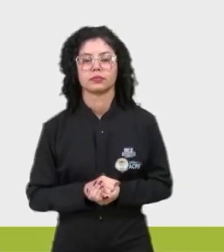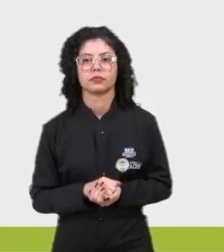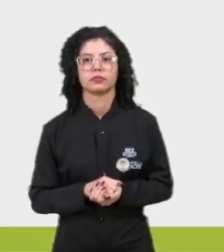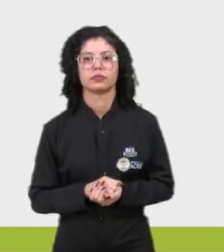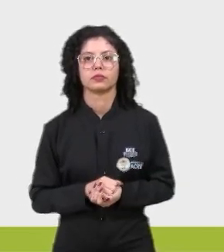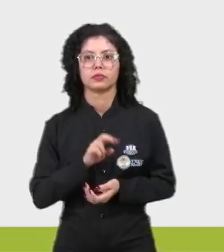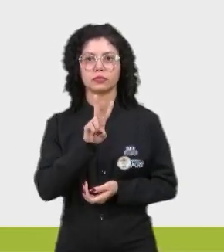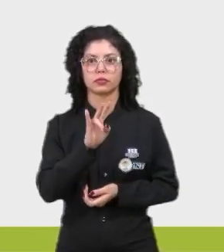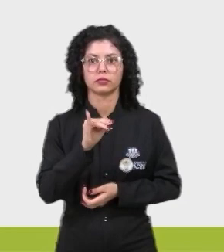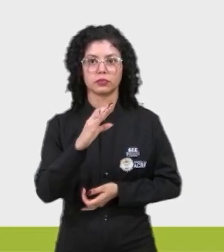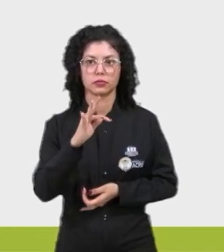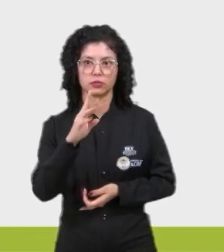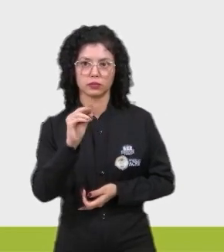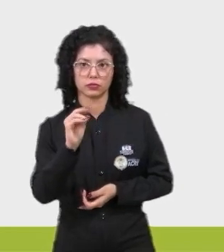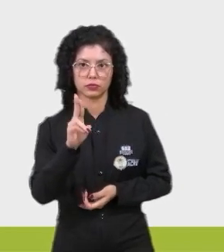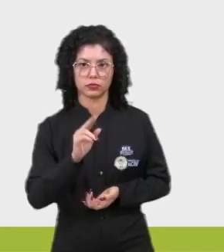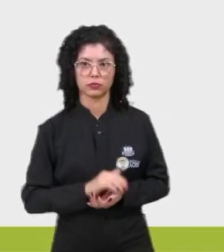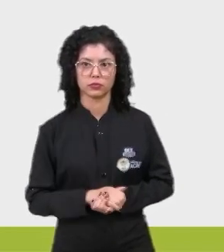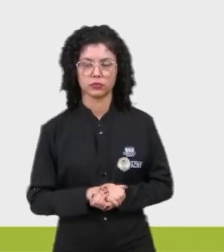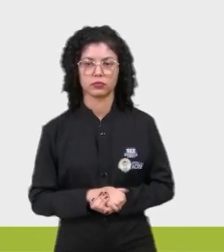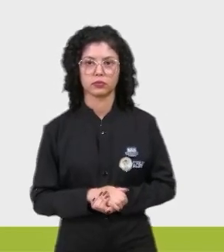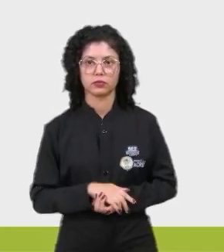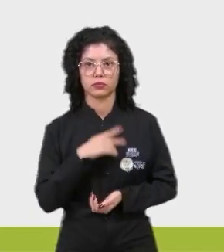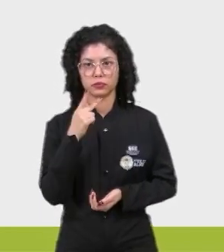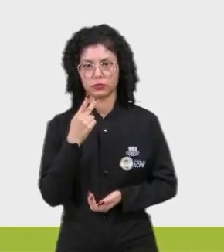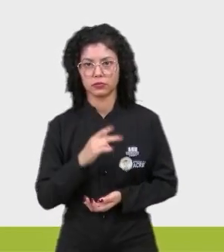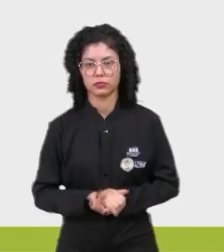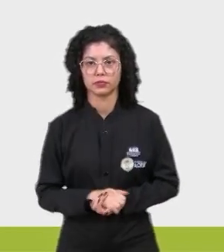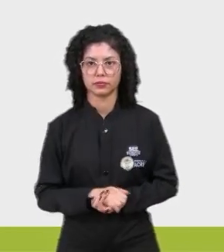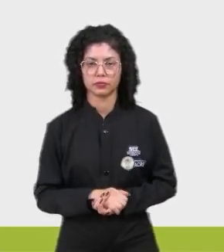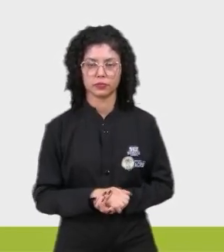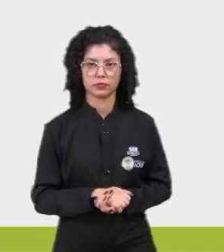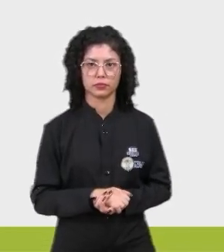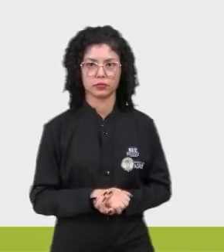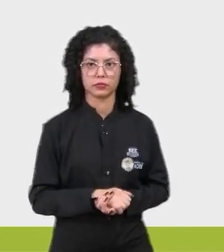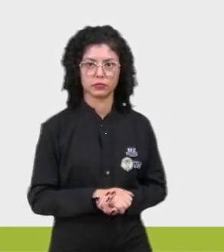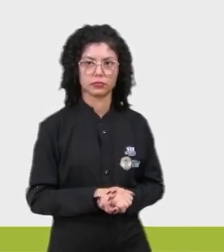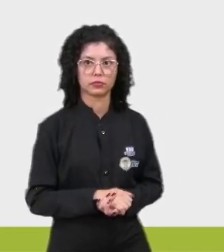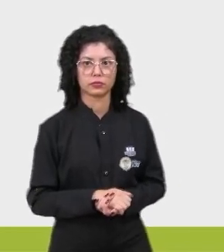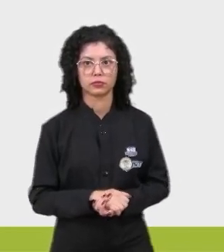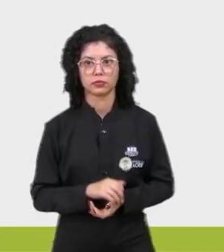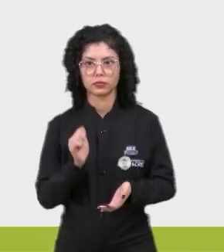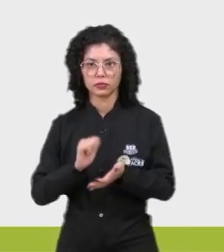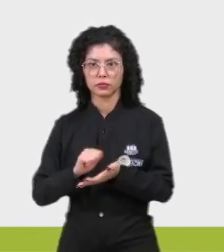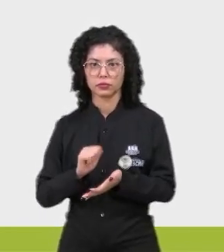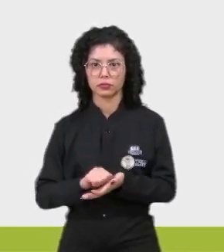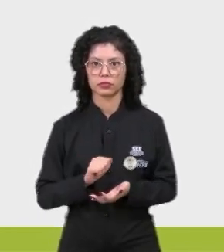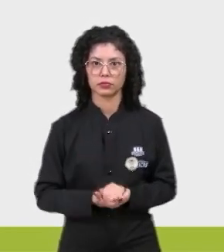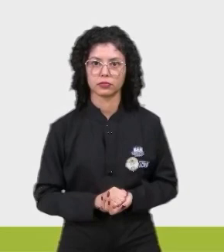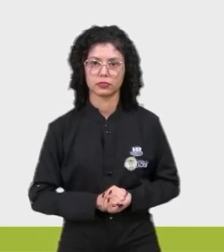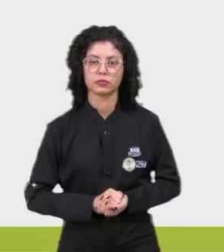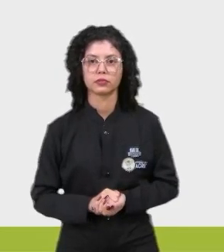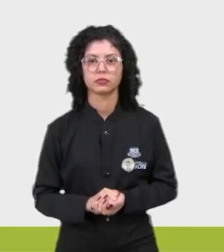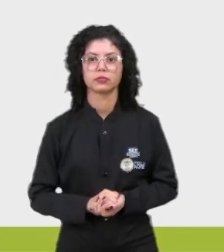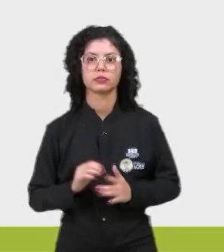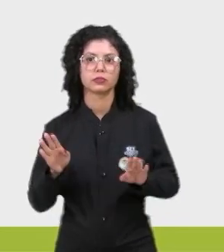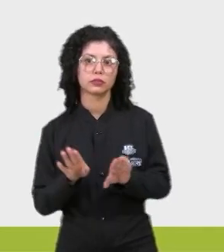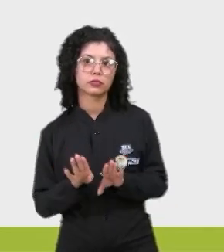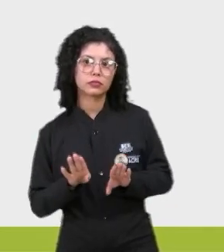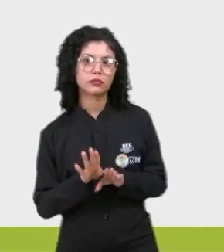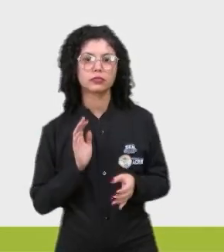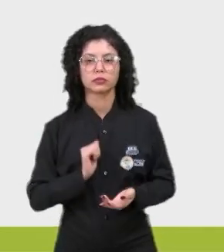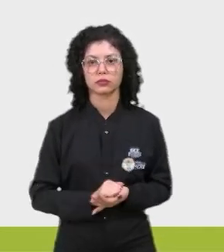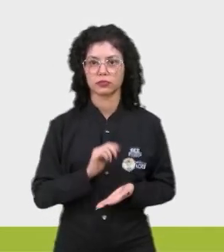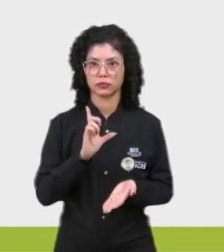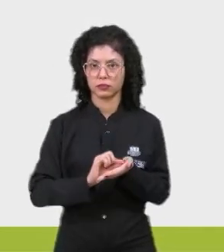Então, uma ótima citação. Quem fala isso é o Victor Hugo, escritor e poeta francês. Temos também o